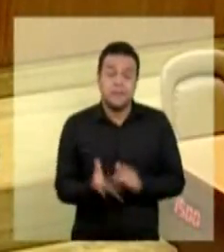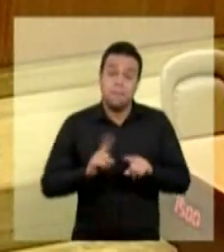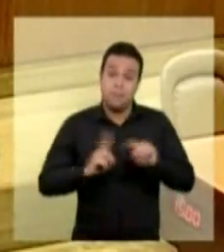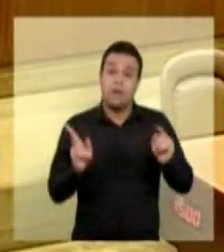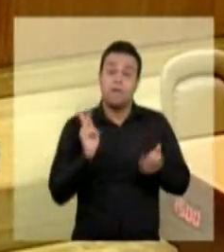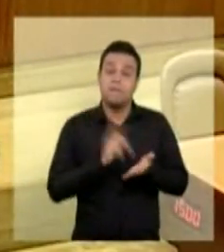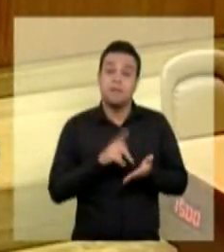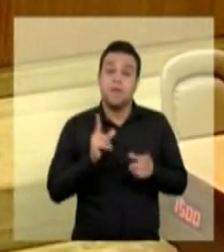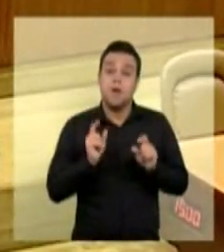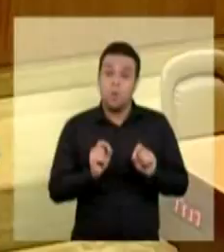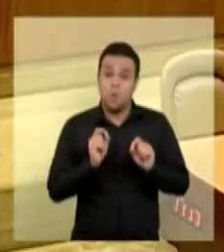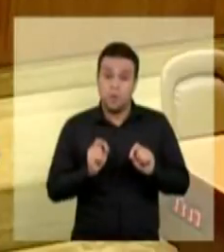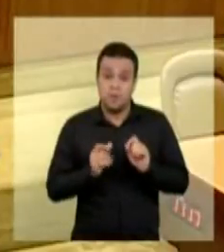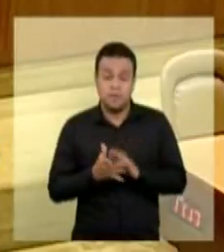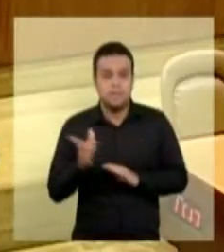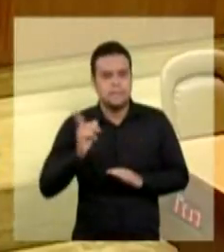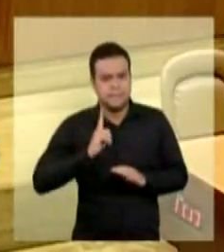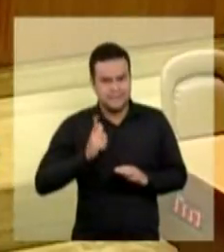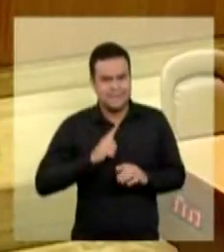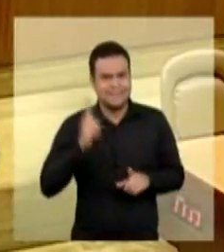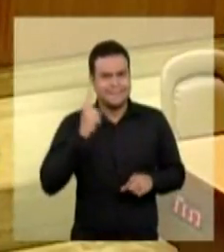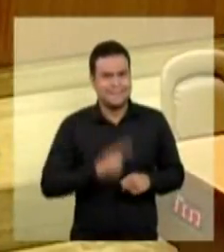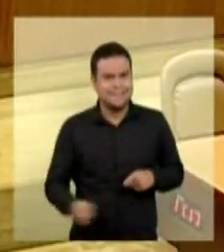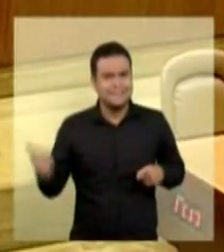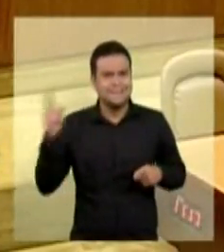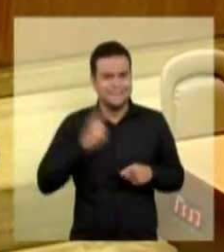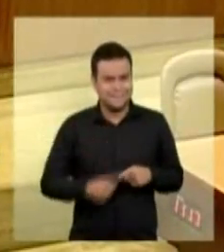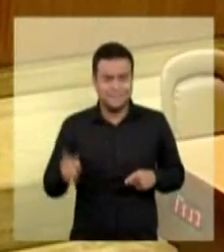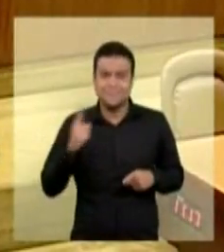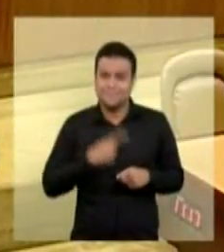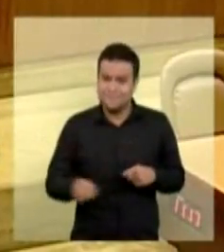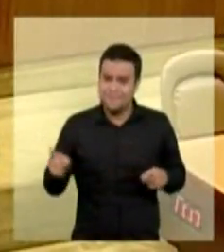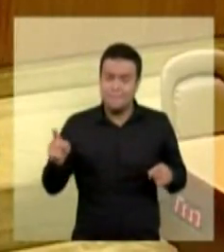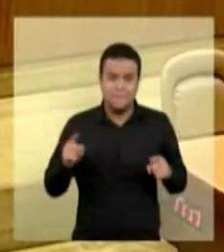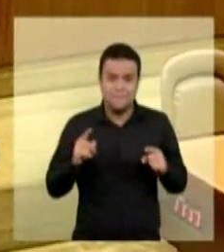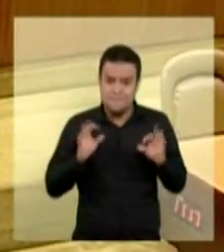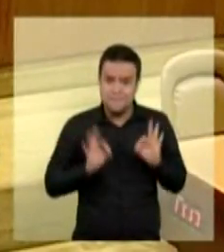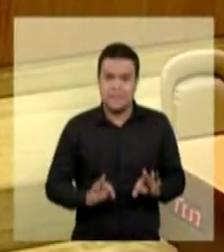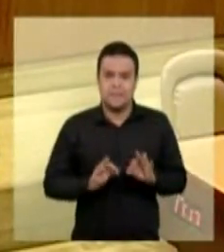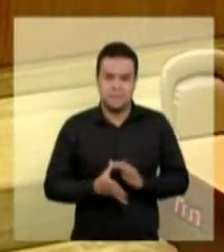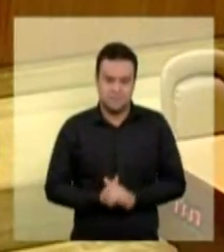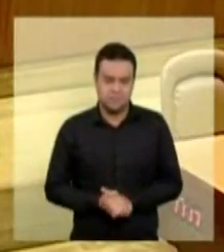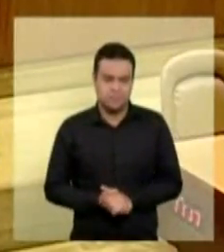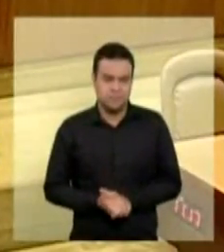a descrição de um grande caos. De um grande caos.